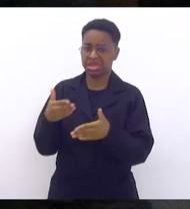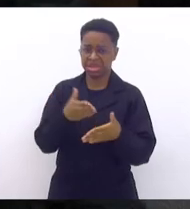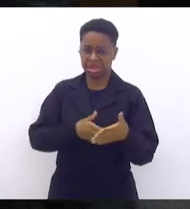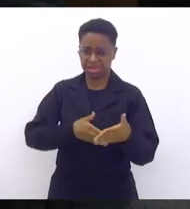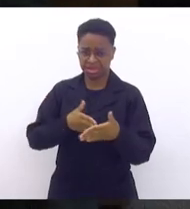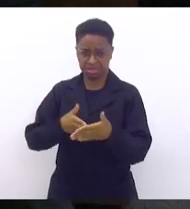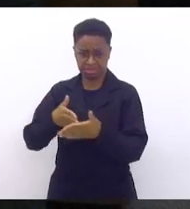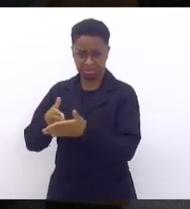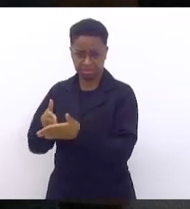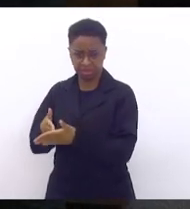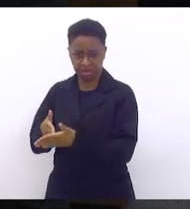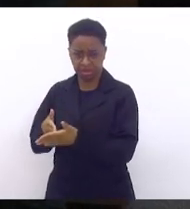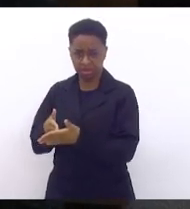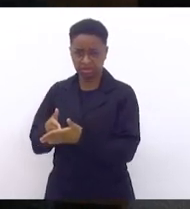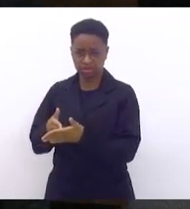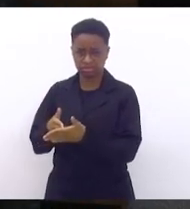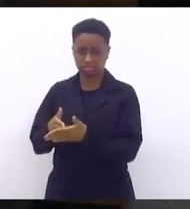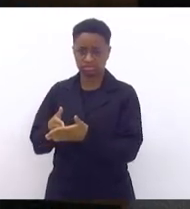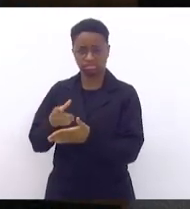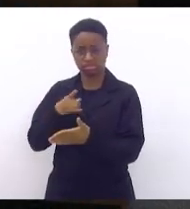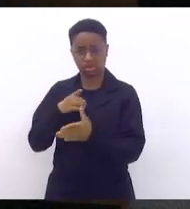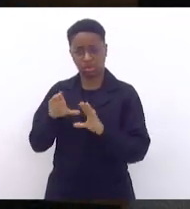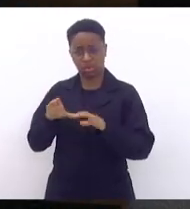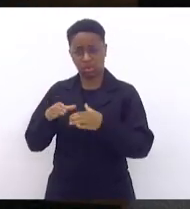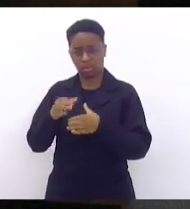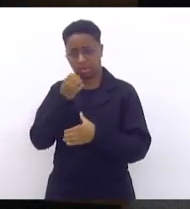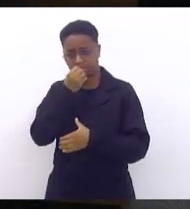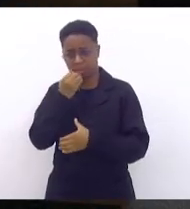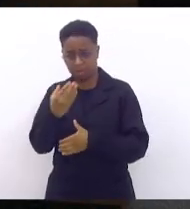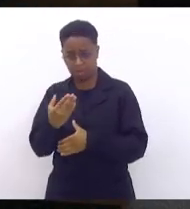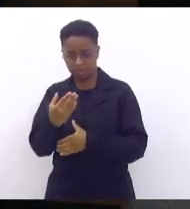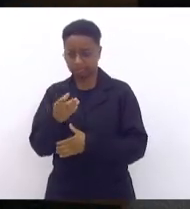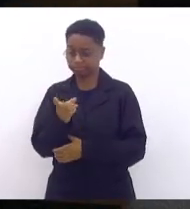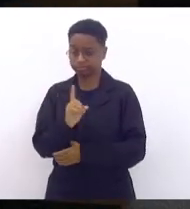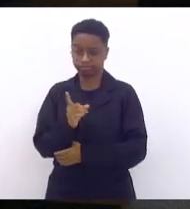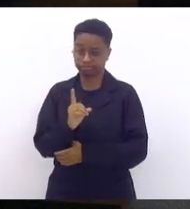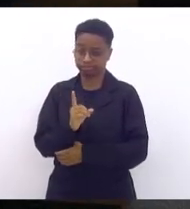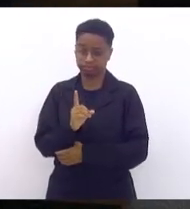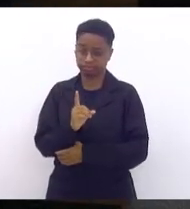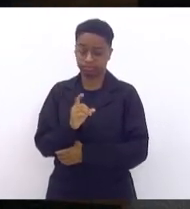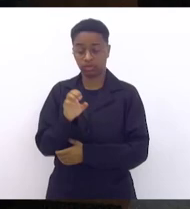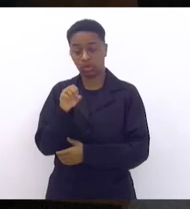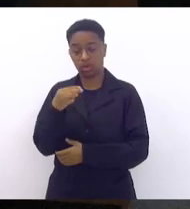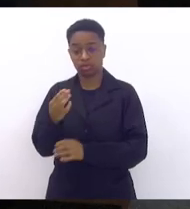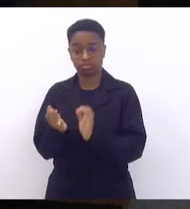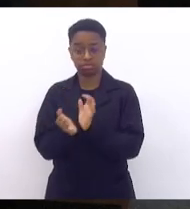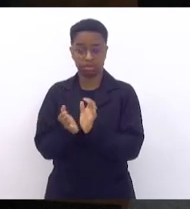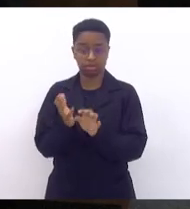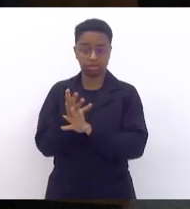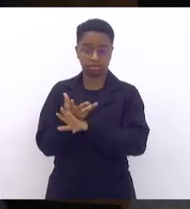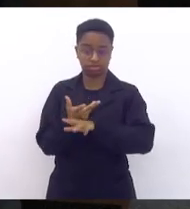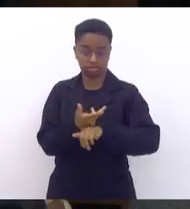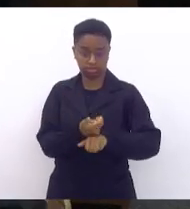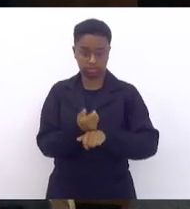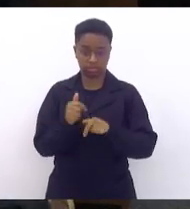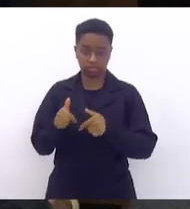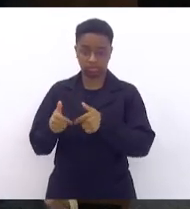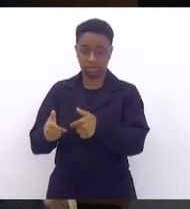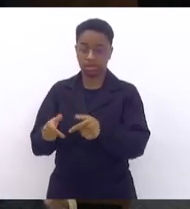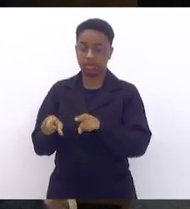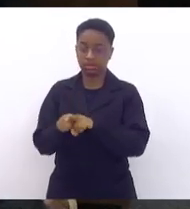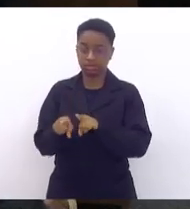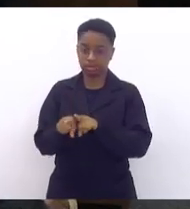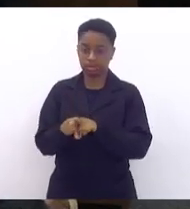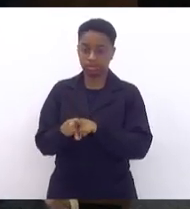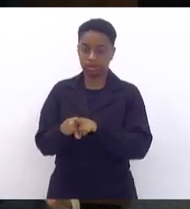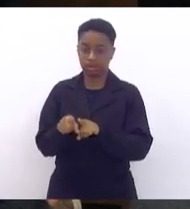impede que tenha boas comunidades terapêuticas com equipes multidisciplinares e